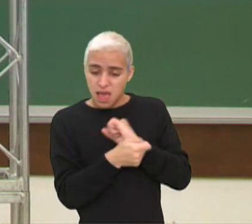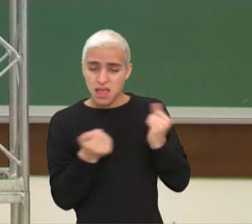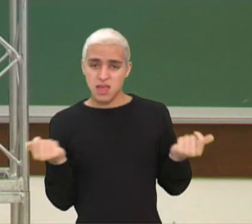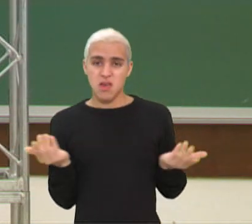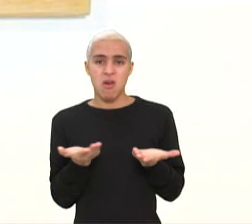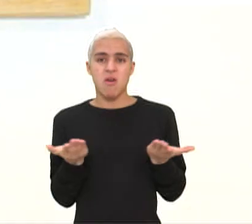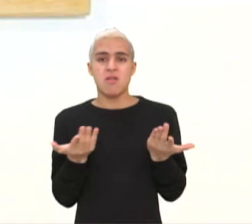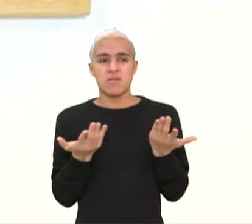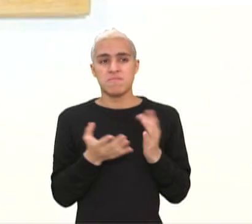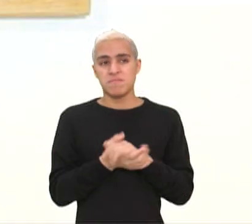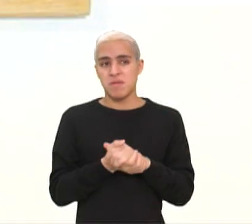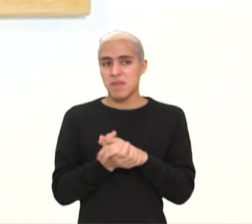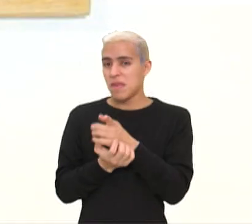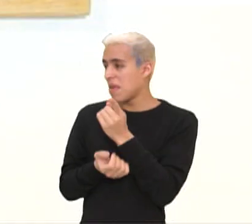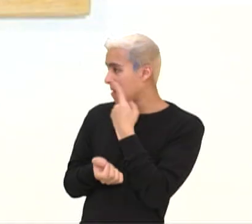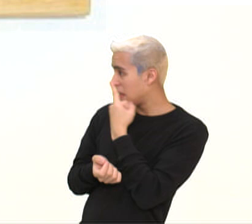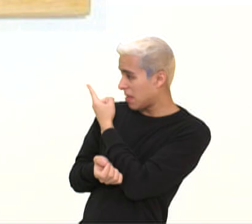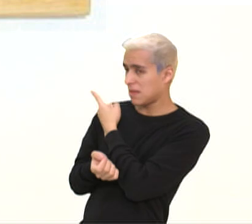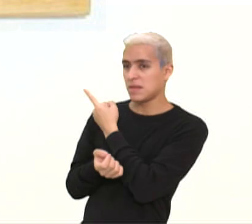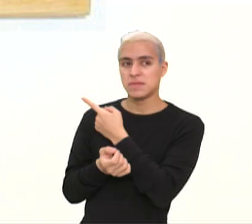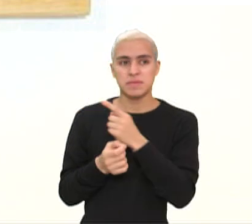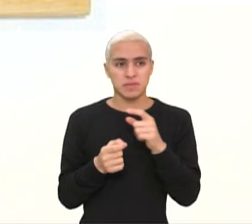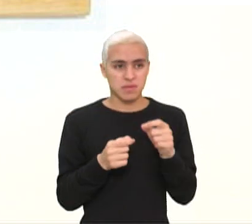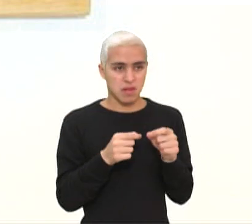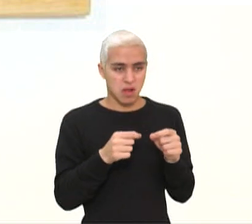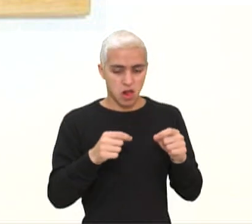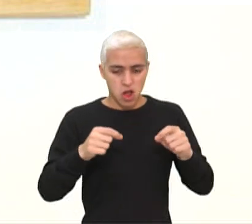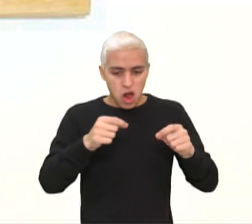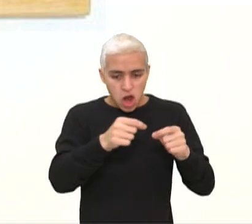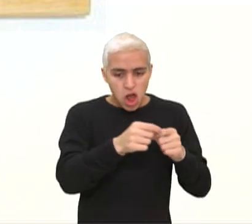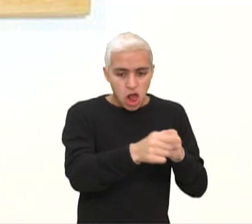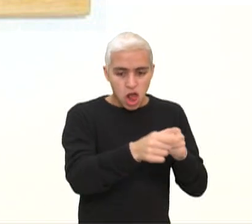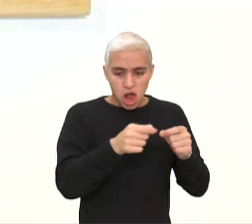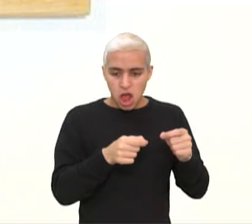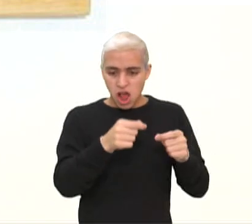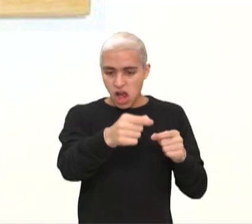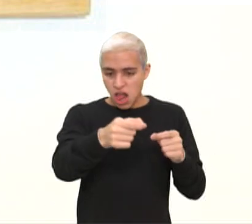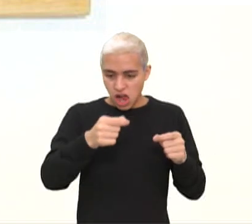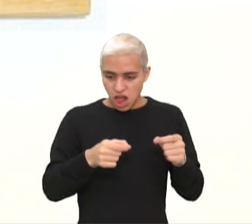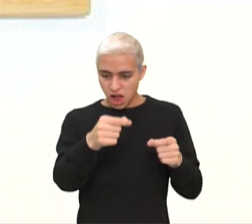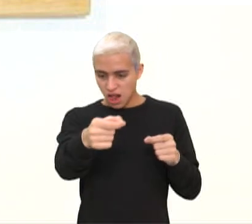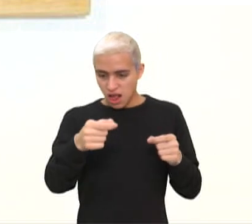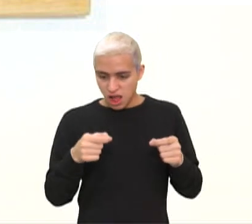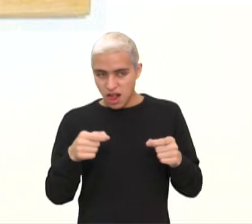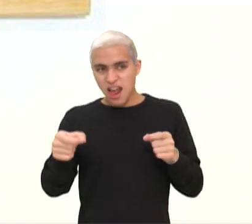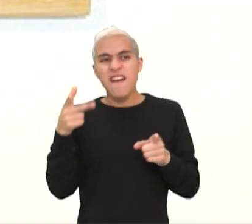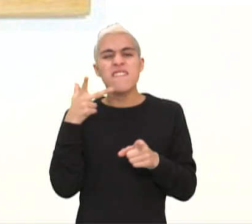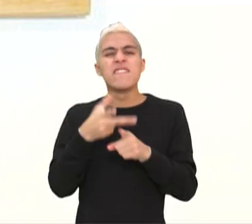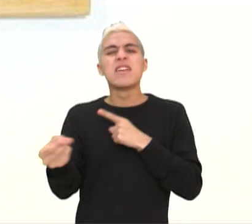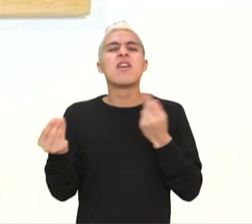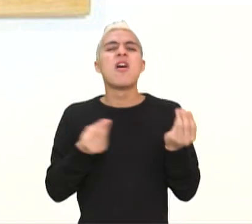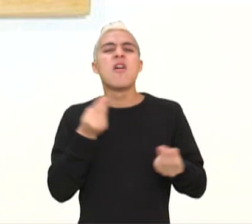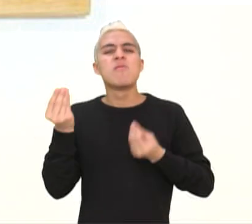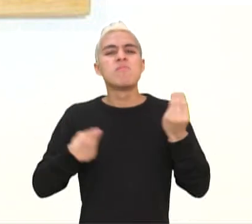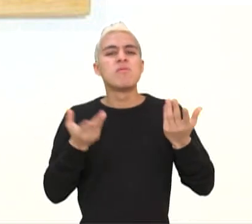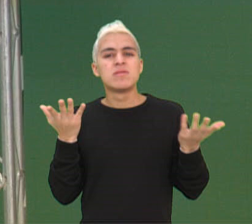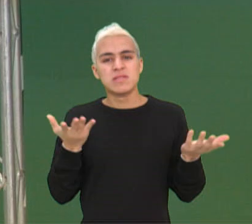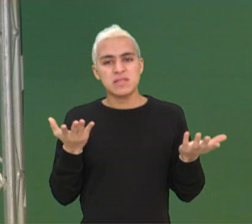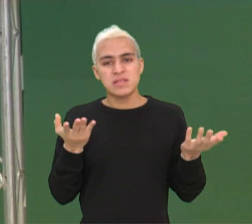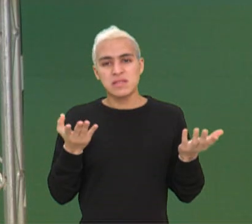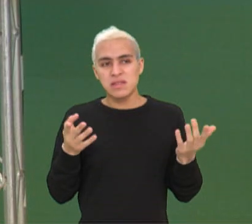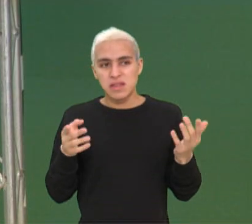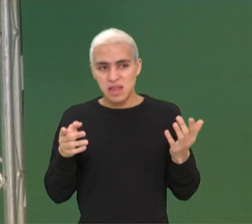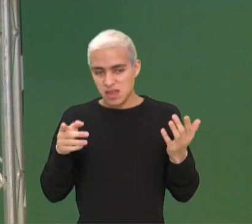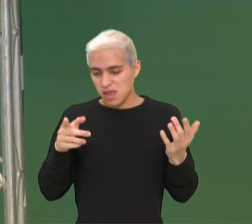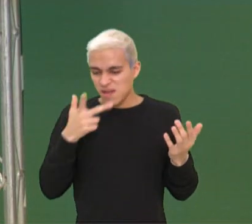hoje. Então, ó, ele é o tabuleiro ali, as pedrinhas, e você vai passando uma por uma, quando ganha, põe a pecinha